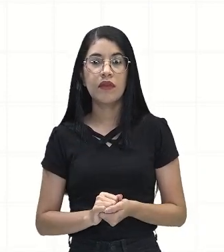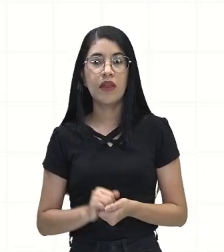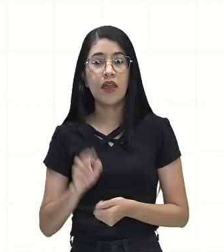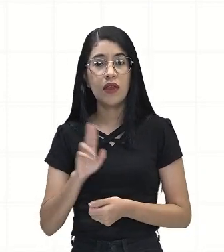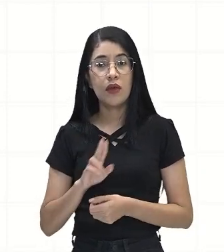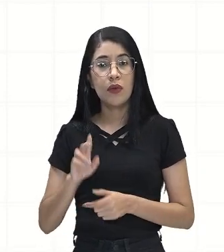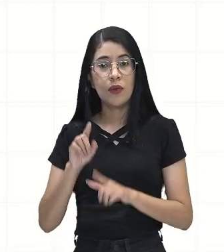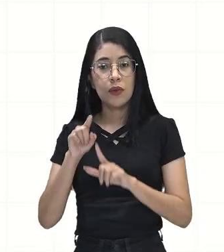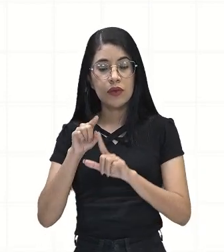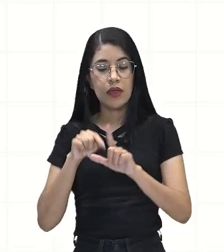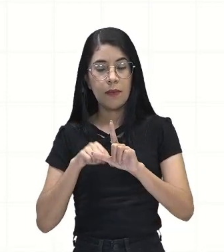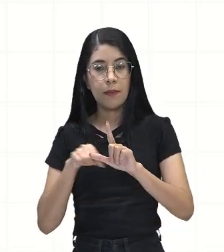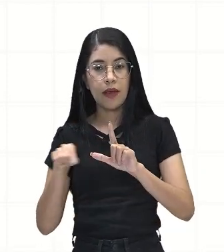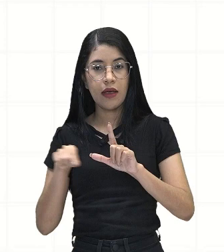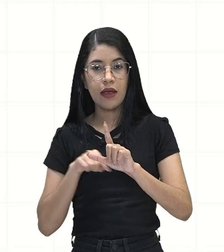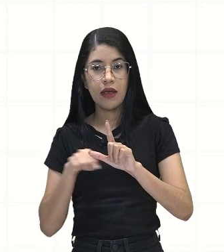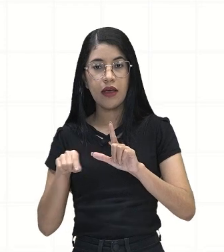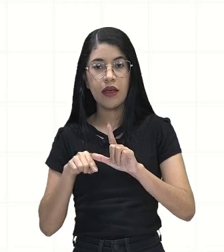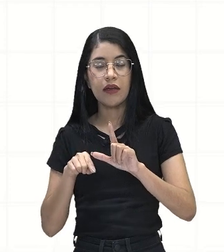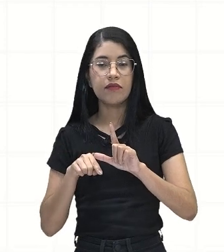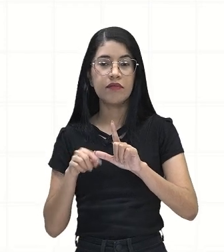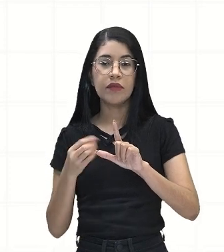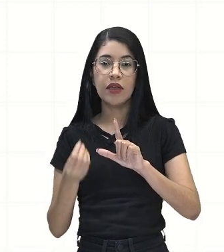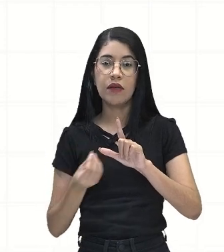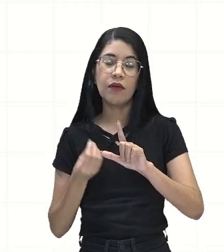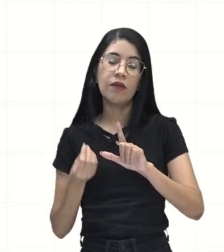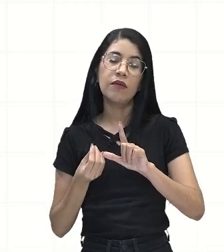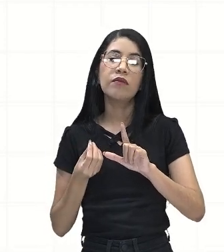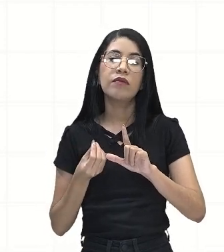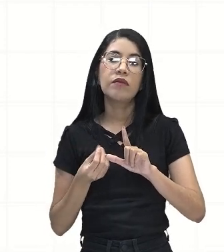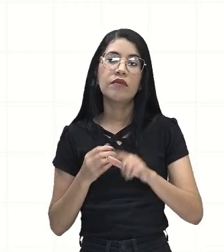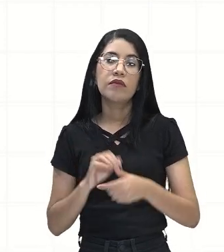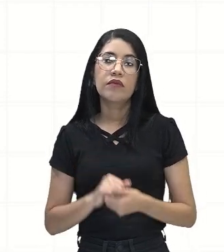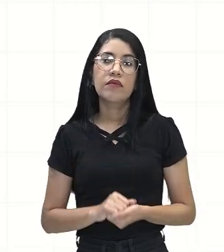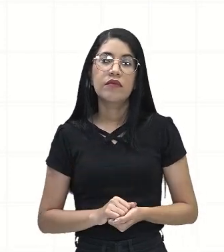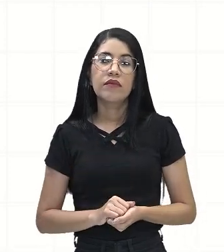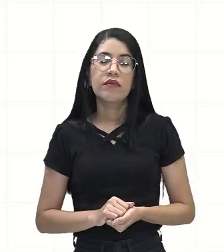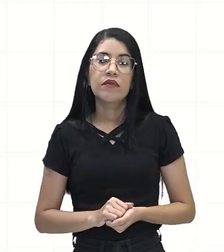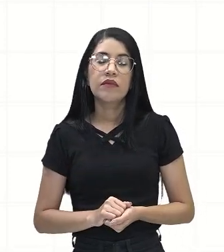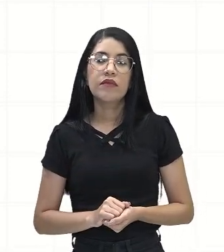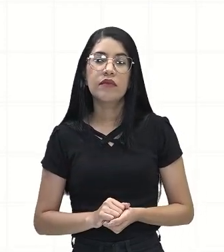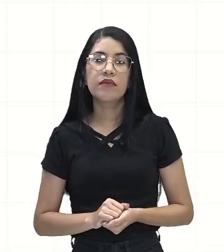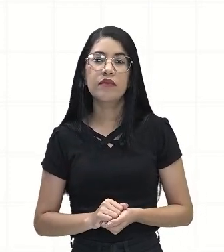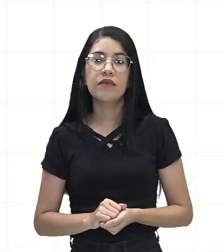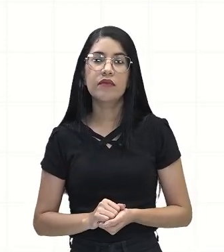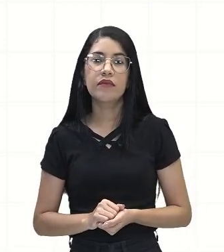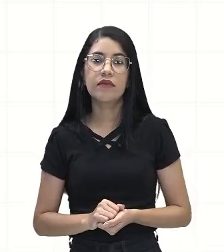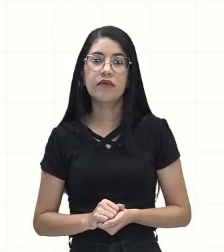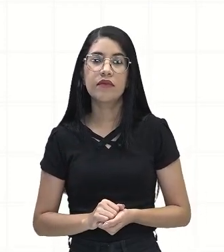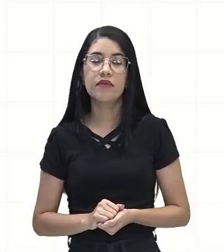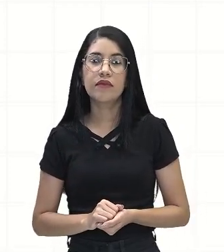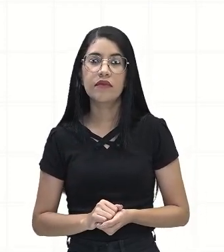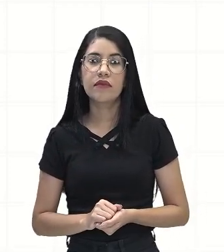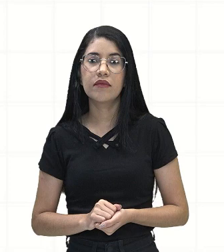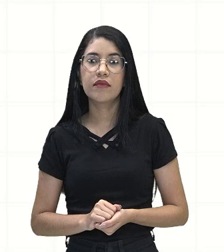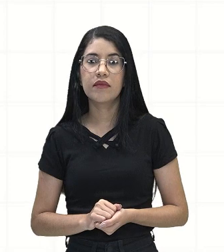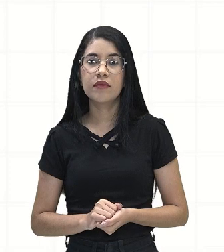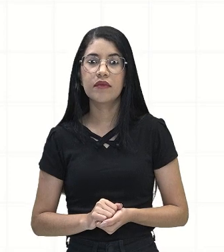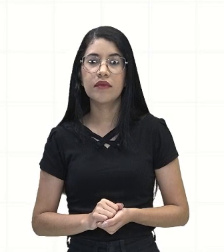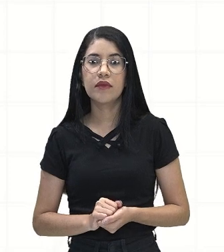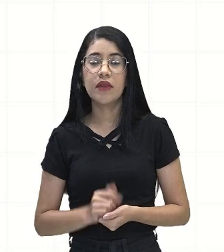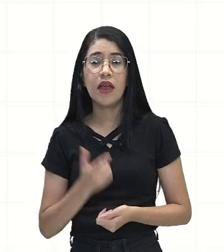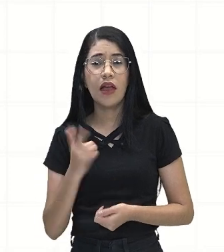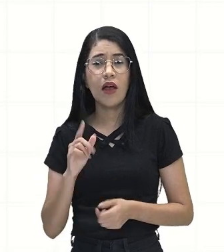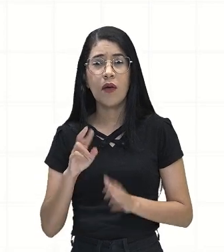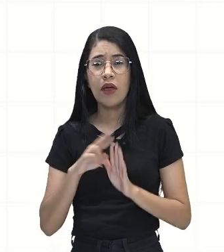aqui, esses dois, né, a projeção dos catetos. Beleza? Por que que eu não posso usar outro? Porque eu não